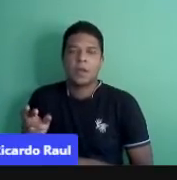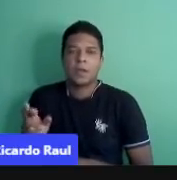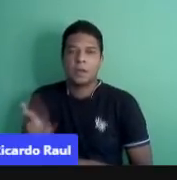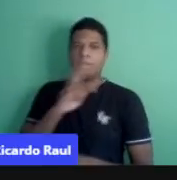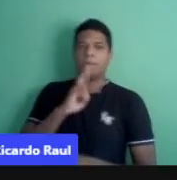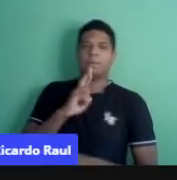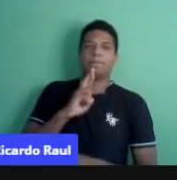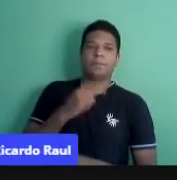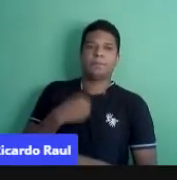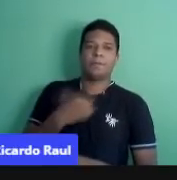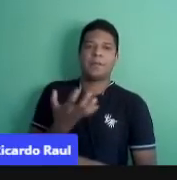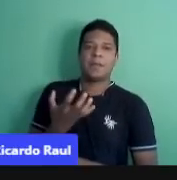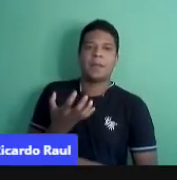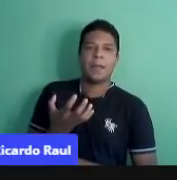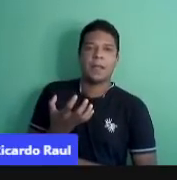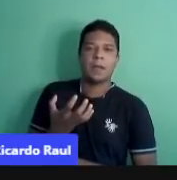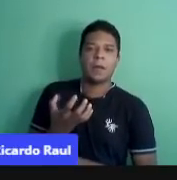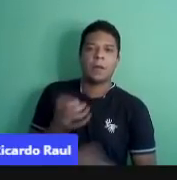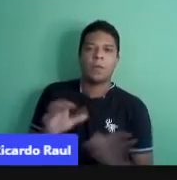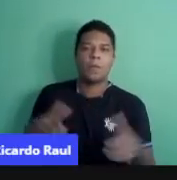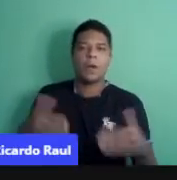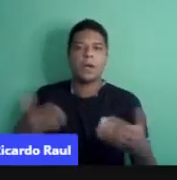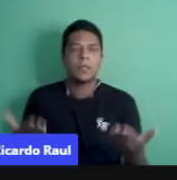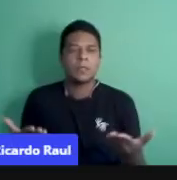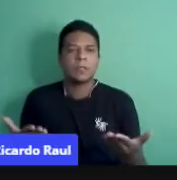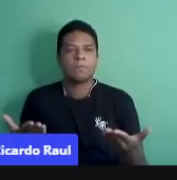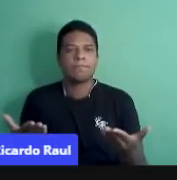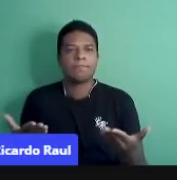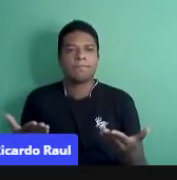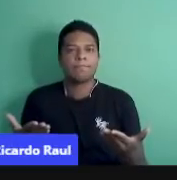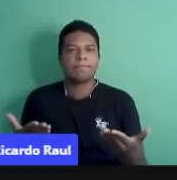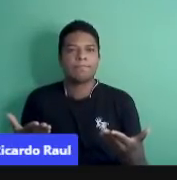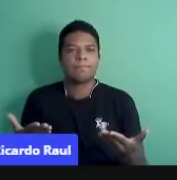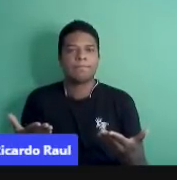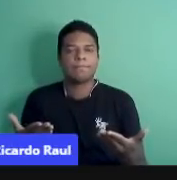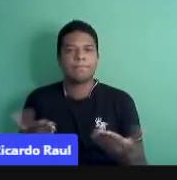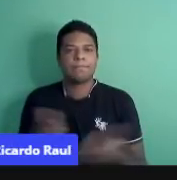esperava, quais foram as interferências